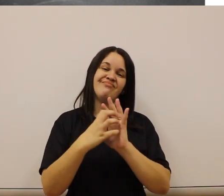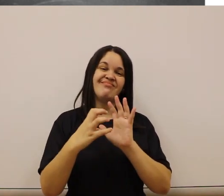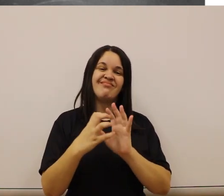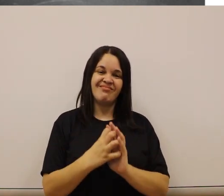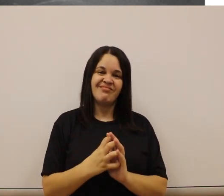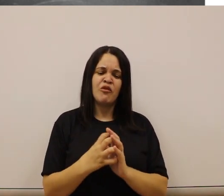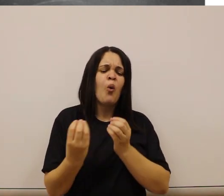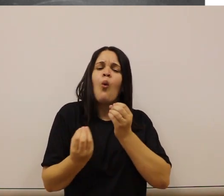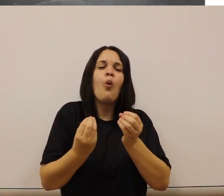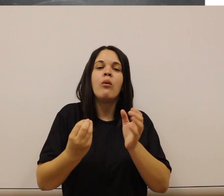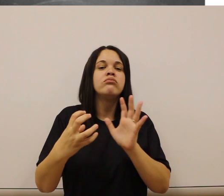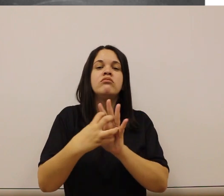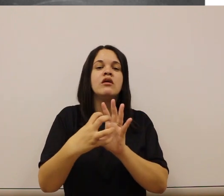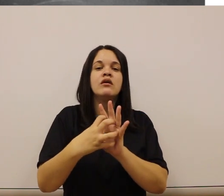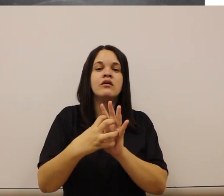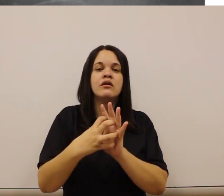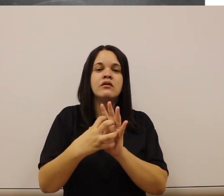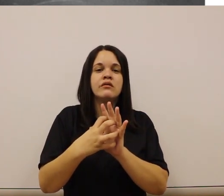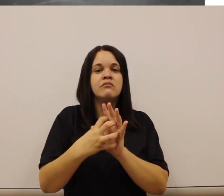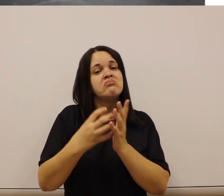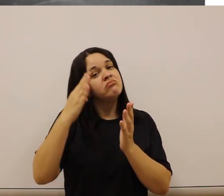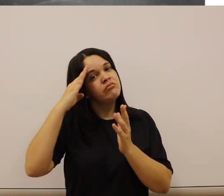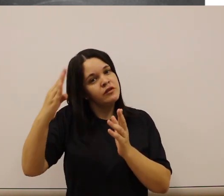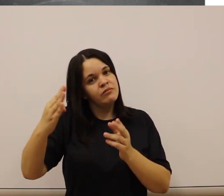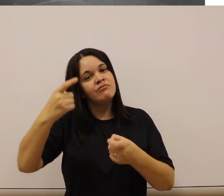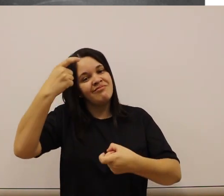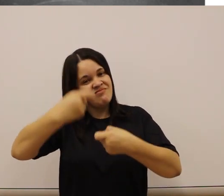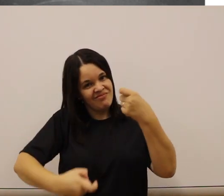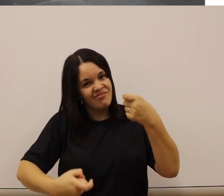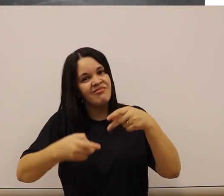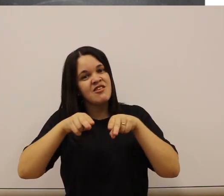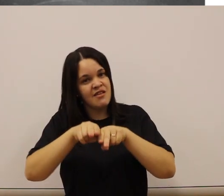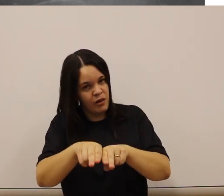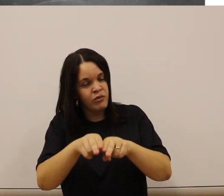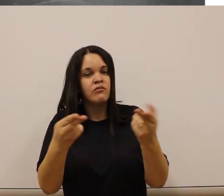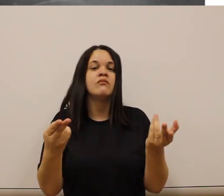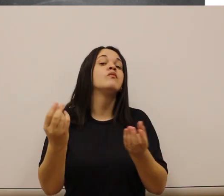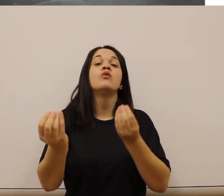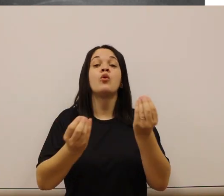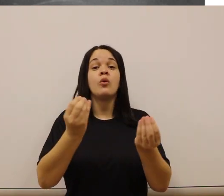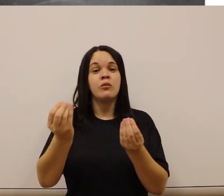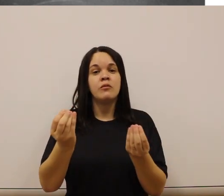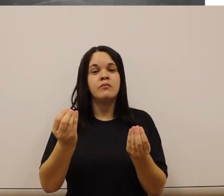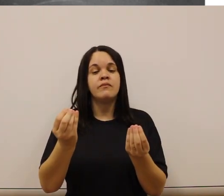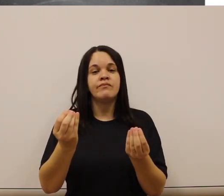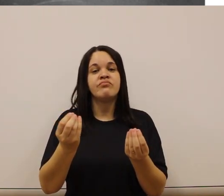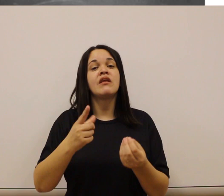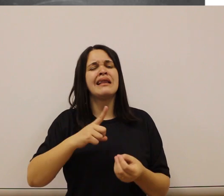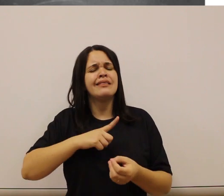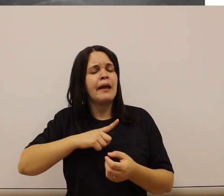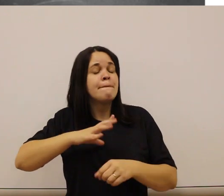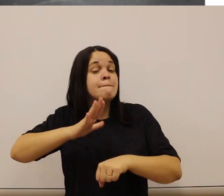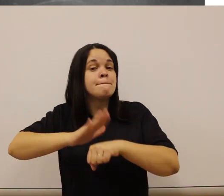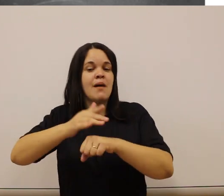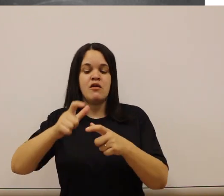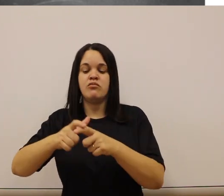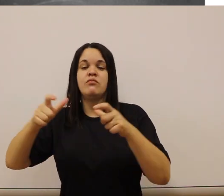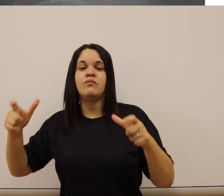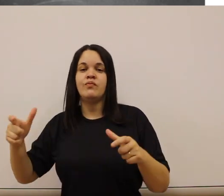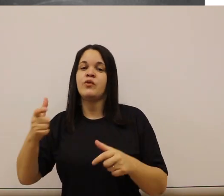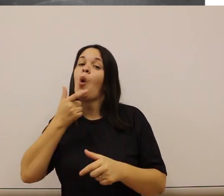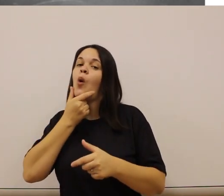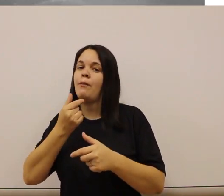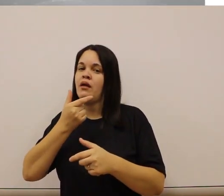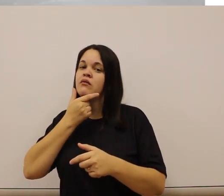é transmitida principalmente pelo ato sexual, né? Ela afeta mais homens do que mulheres, o